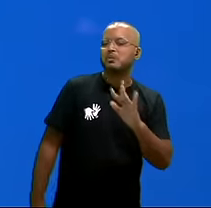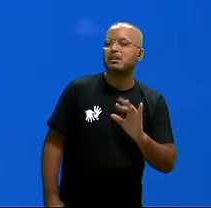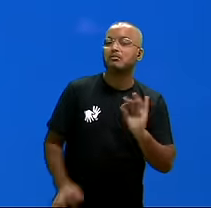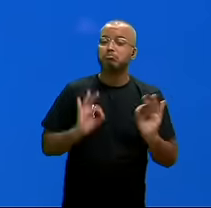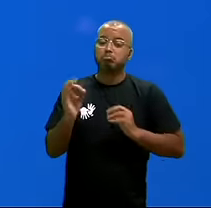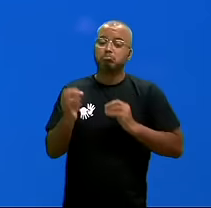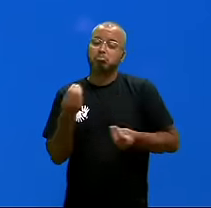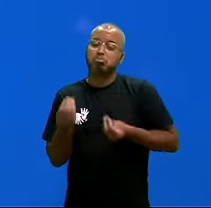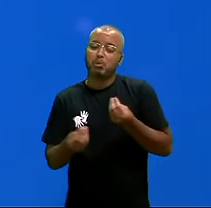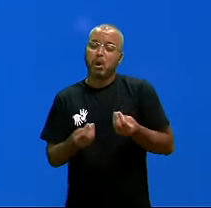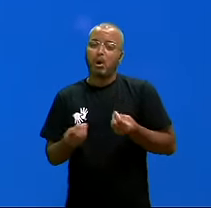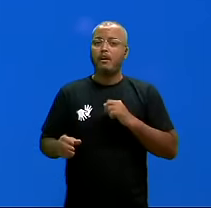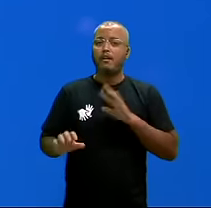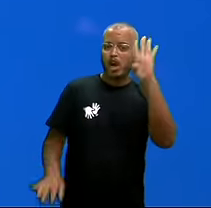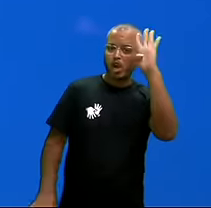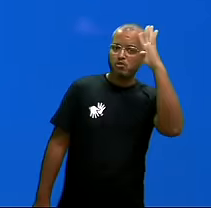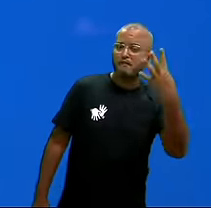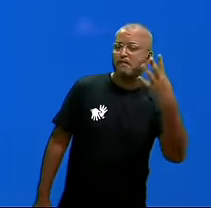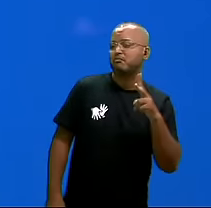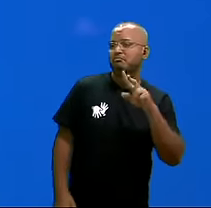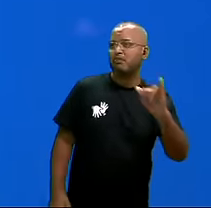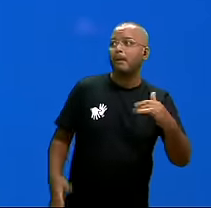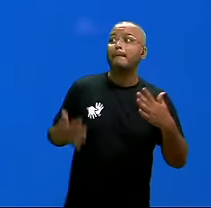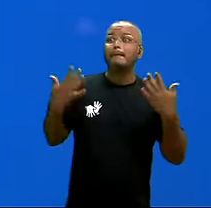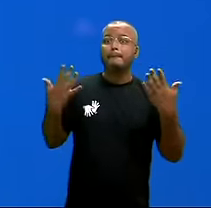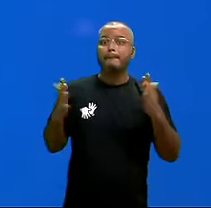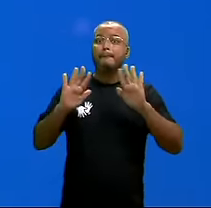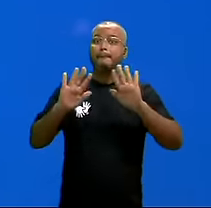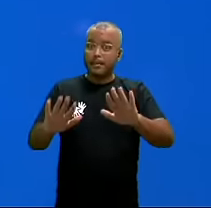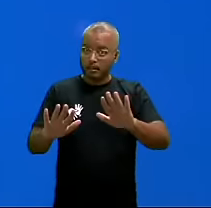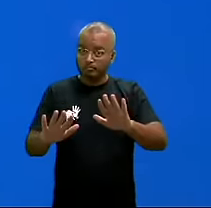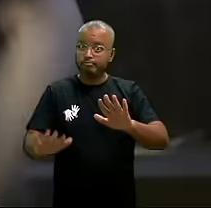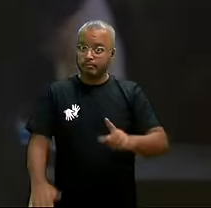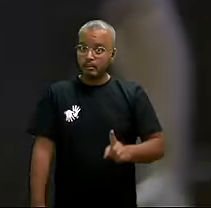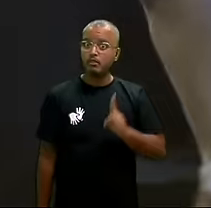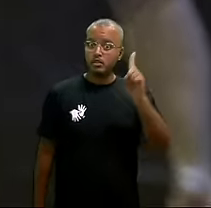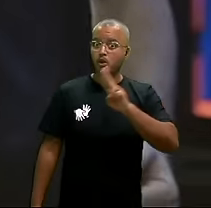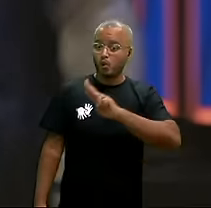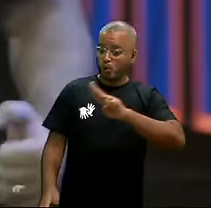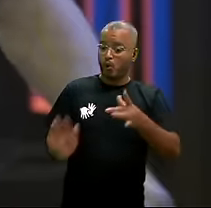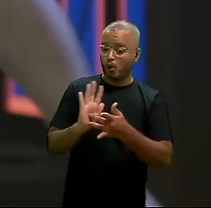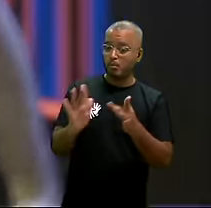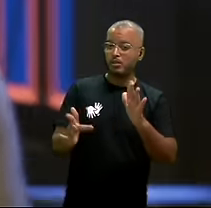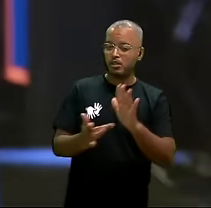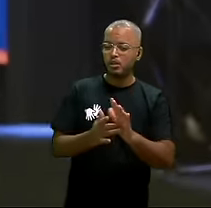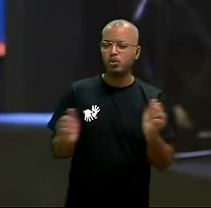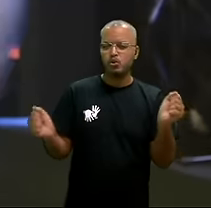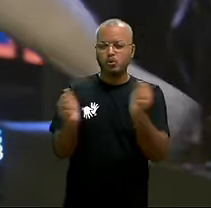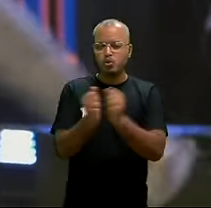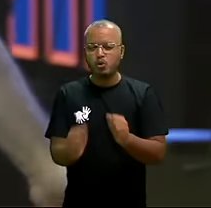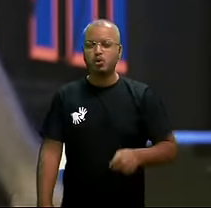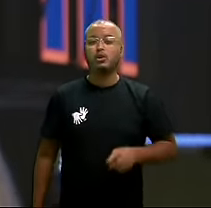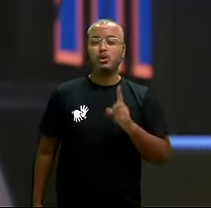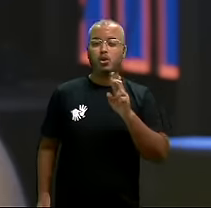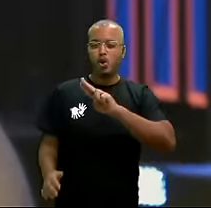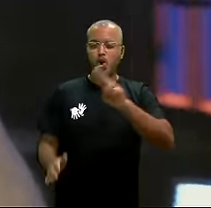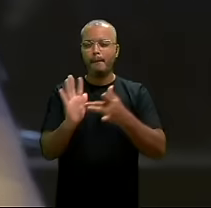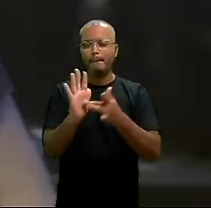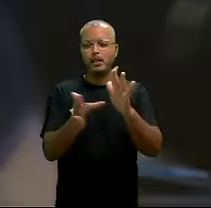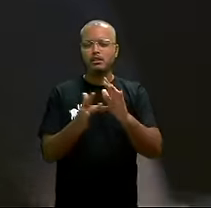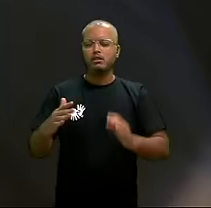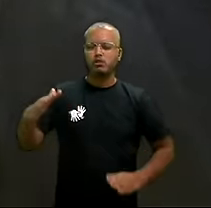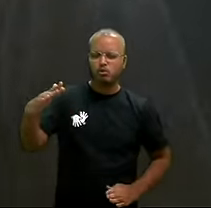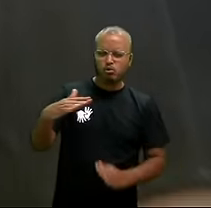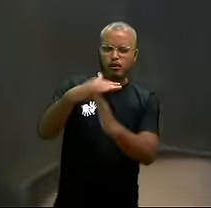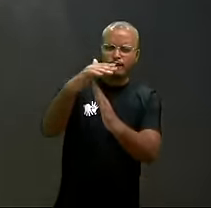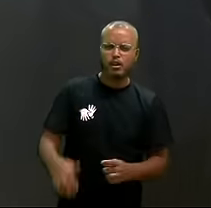se resolver. Deus me trouxe aqui para te dizer: mas você carrega o nome de Jesus, e o nome de Jesus é suficiente. O nome de Jesus é tudo que